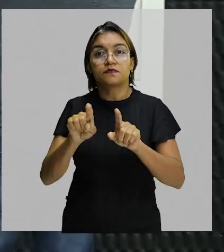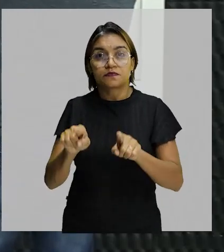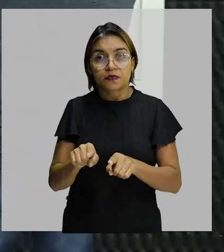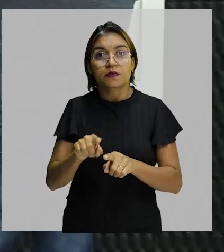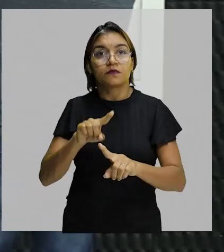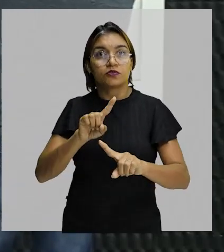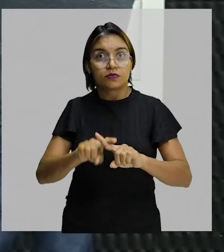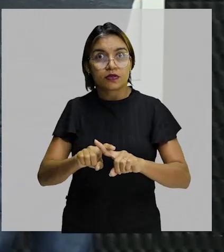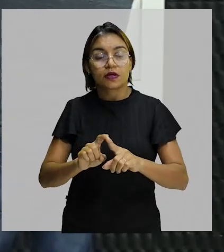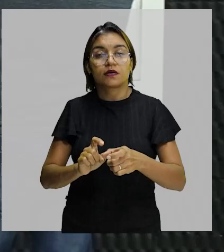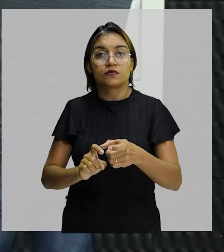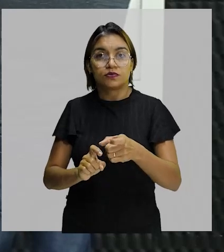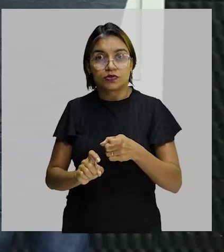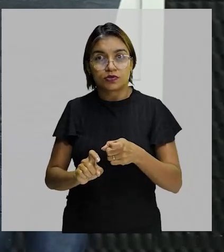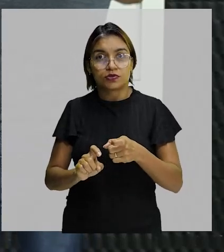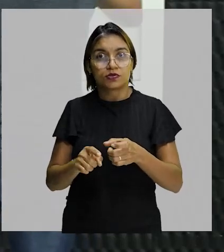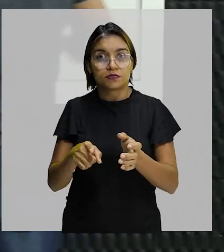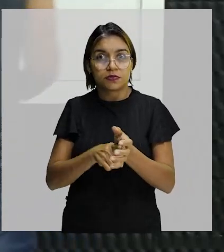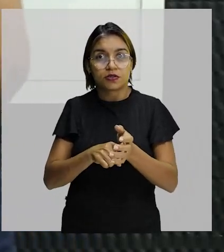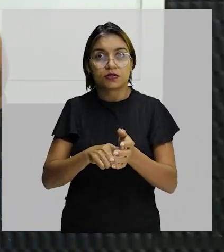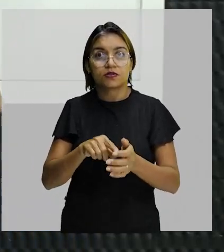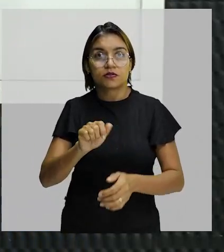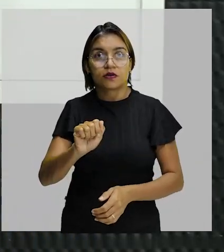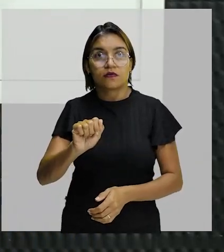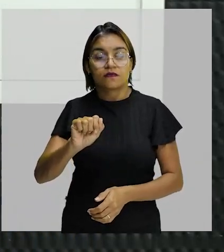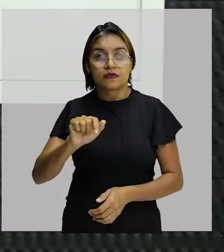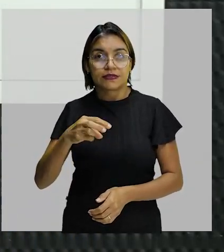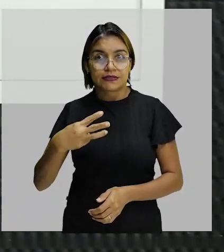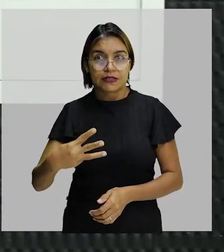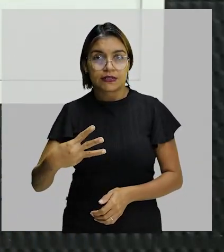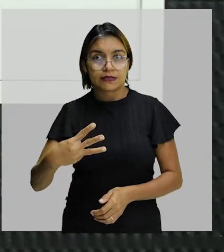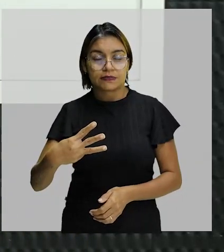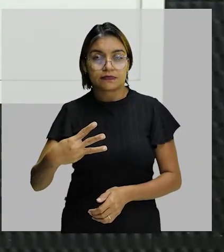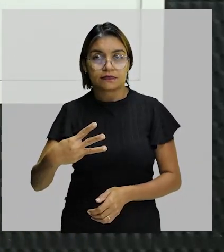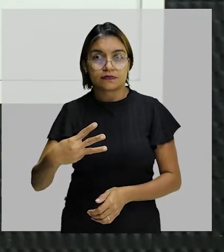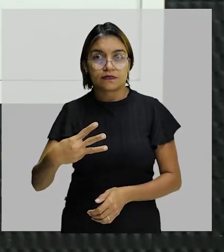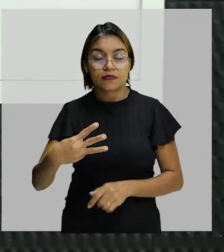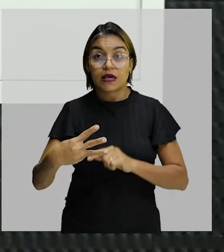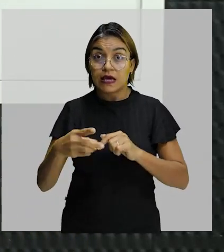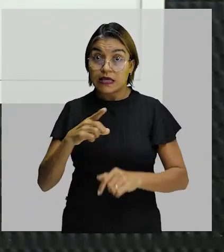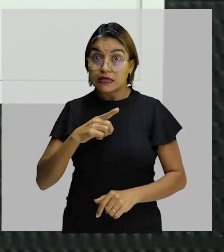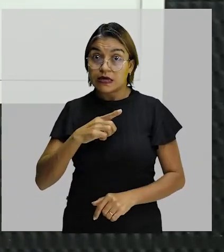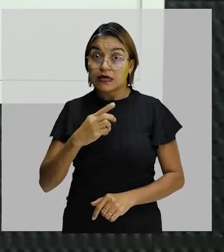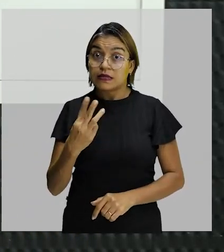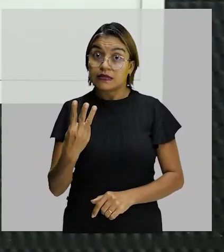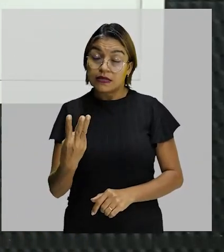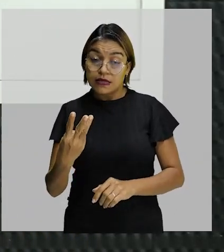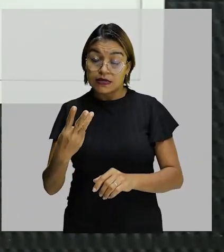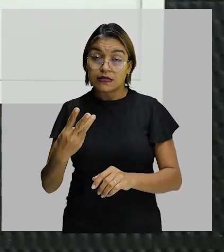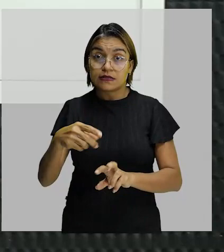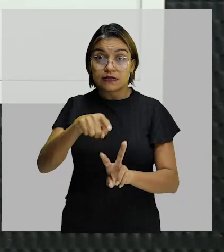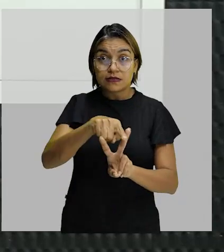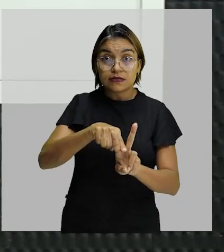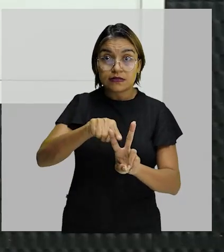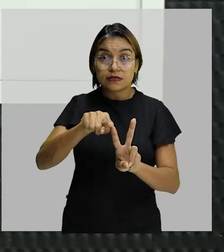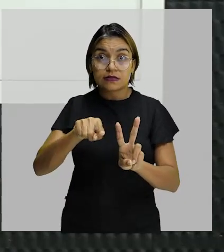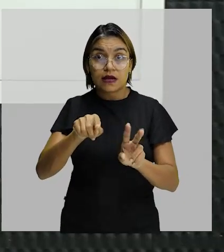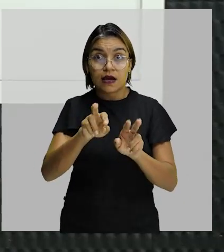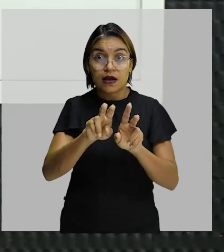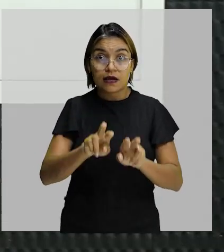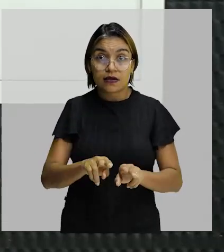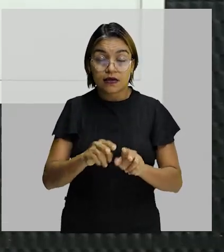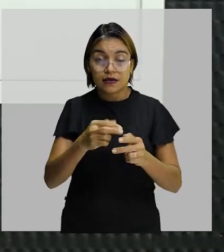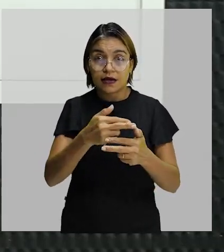x menos alfa 3. Tá? São 3 raízes, né? Uma de multiplicidade